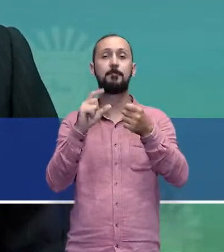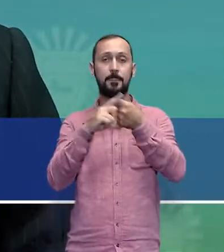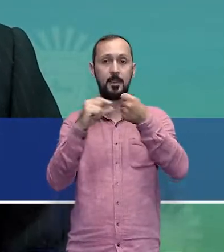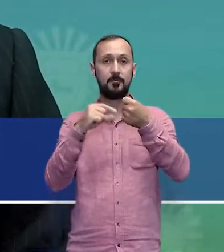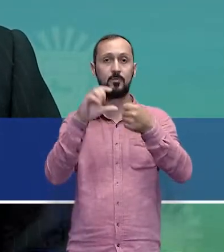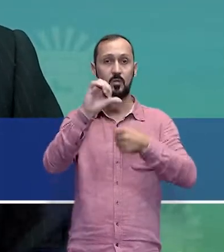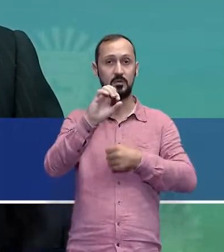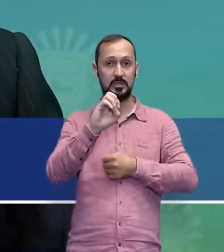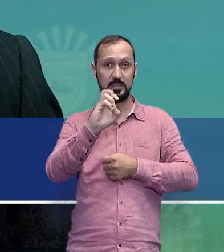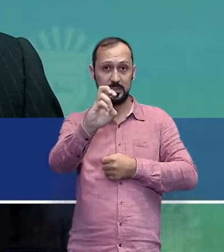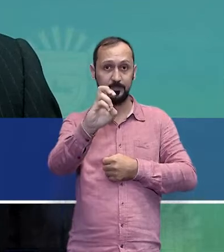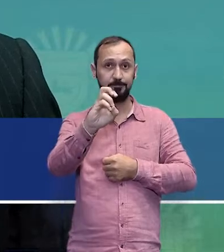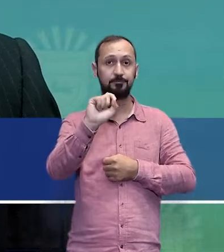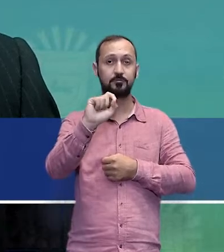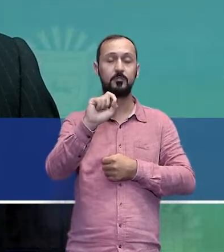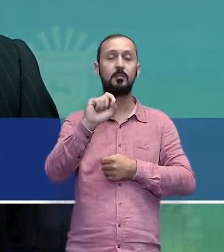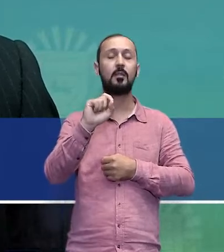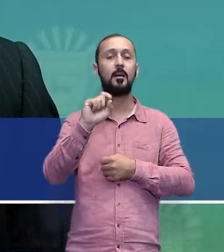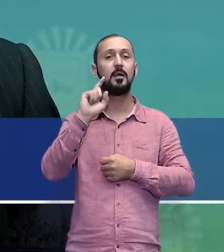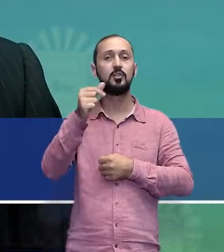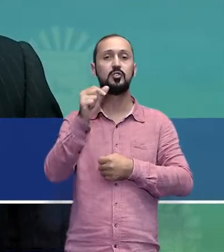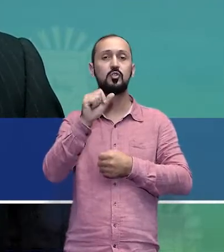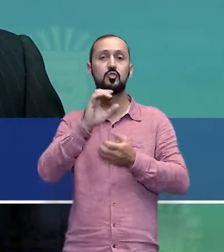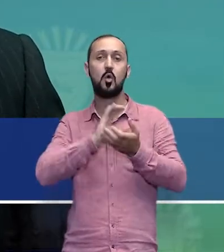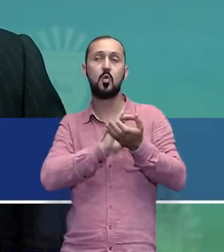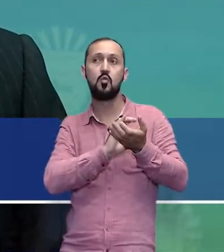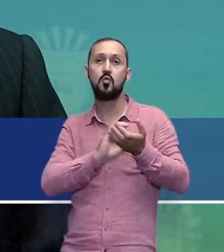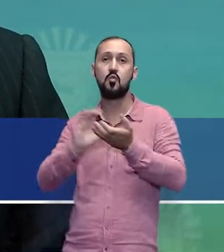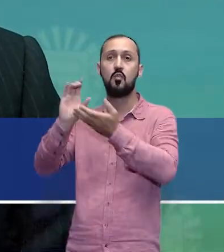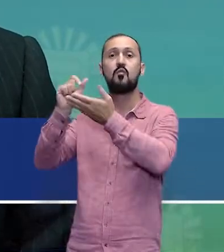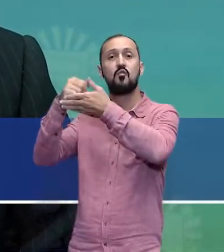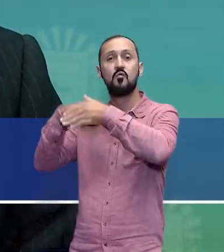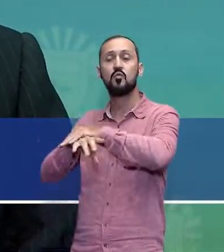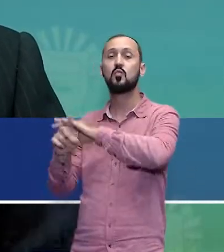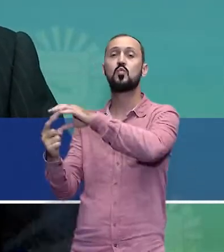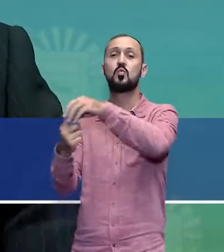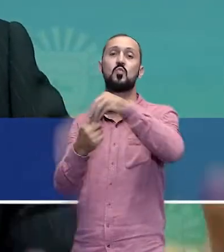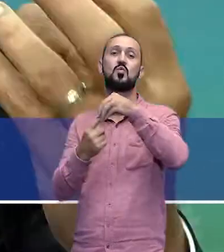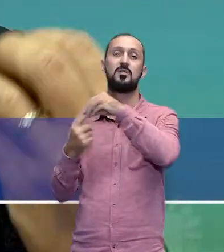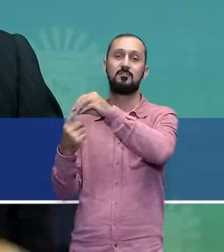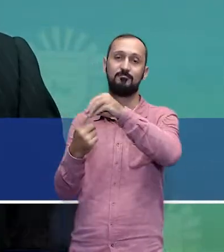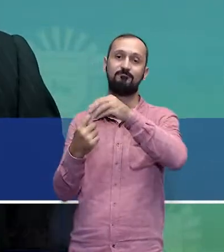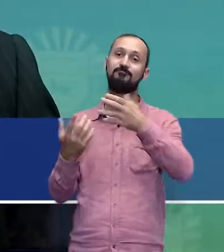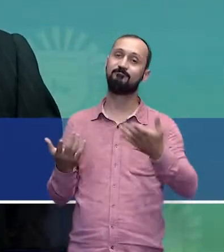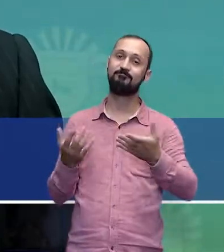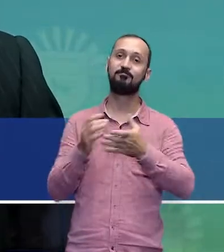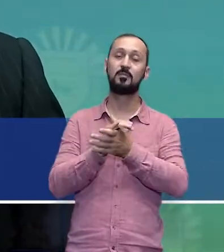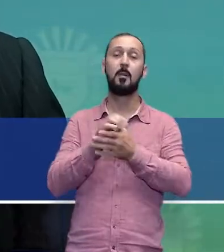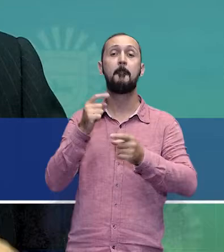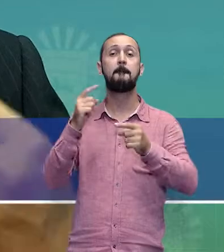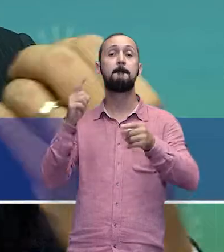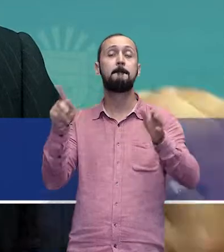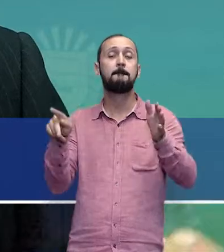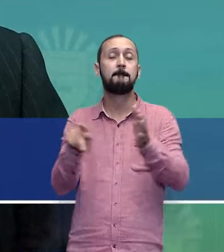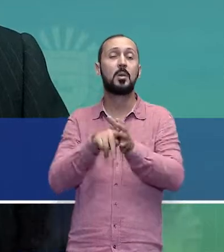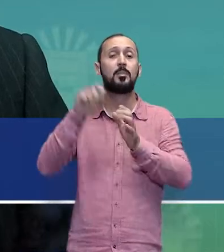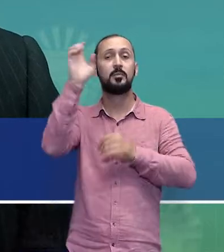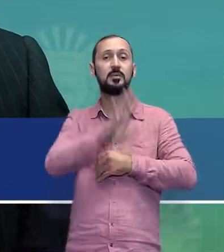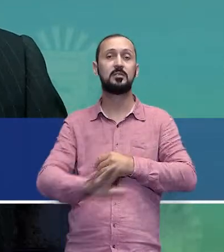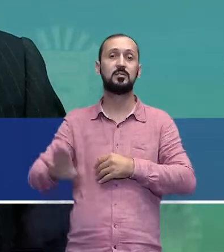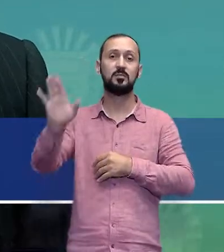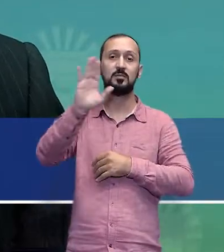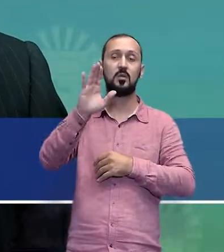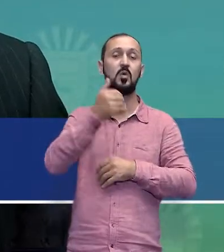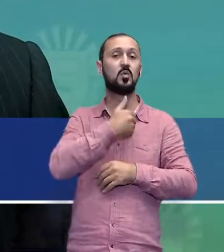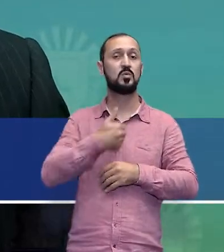estamos preocupados que a medida provisória 905, ela remete esses recursos para um fundo único,